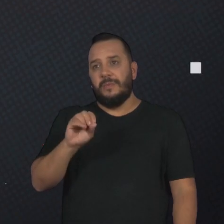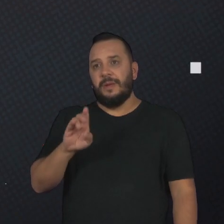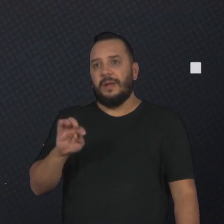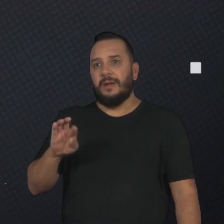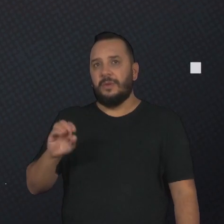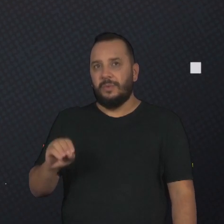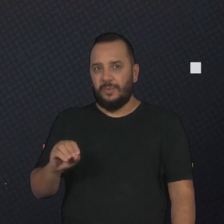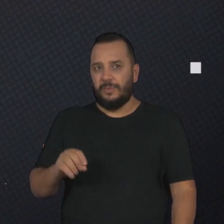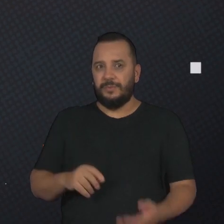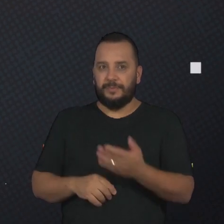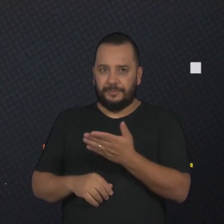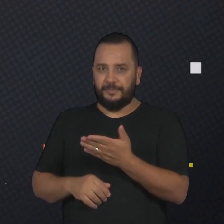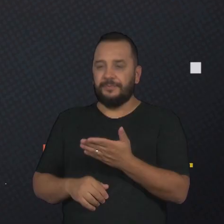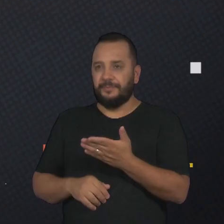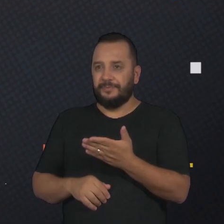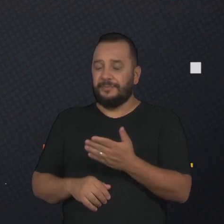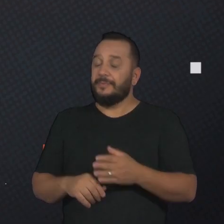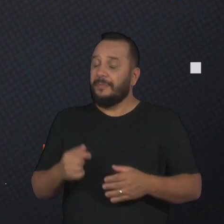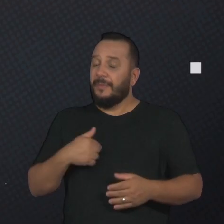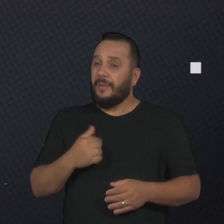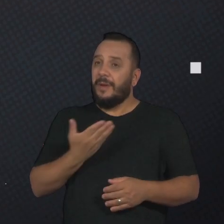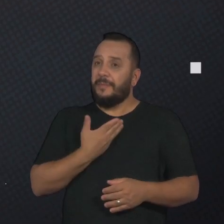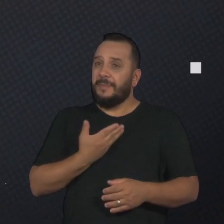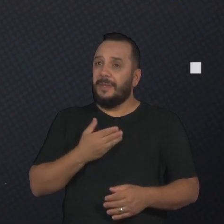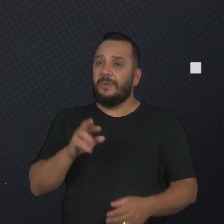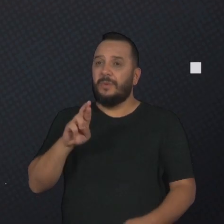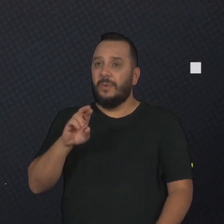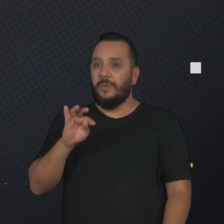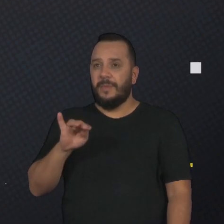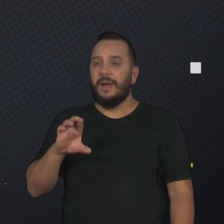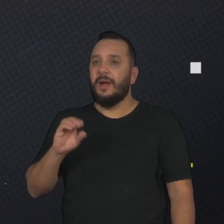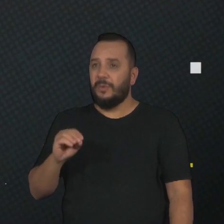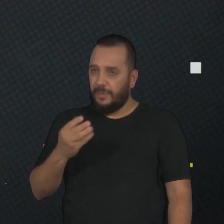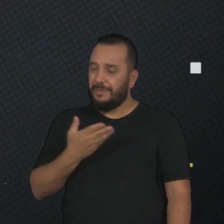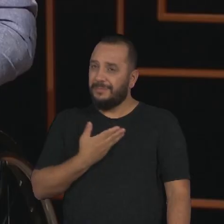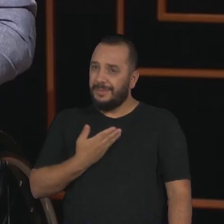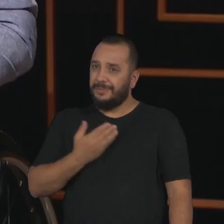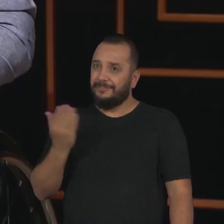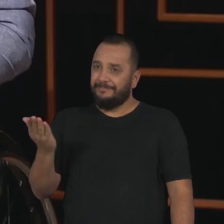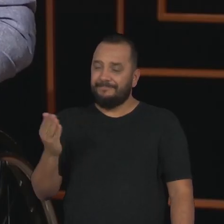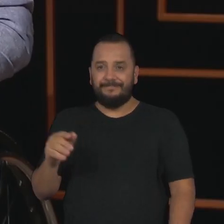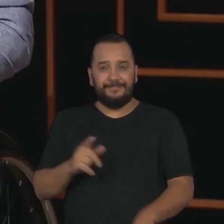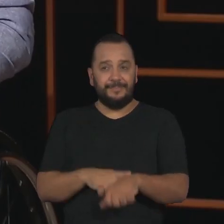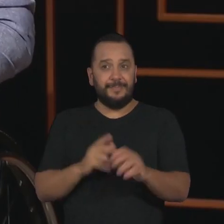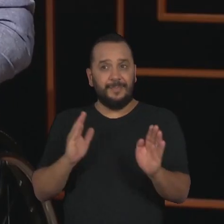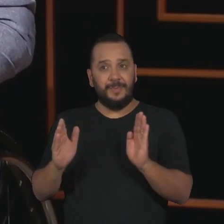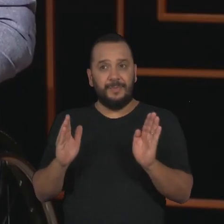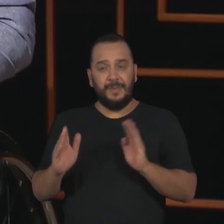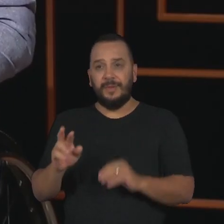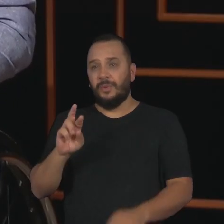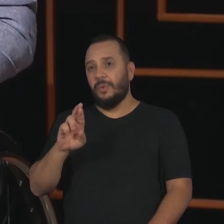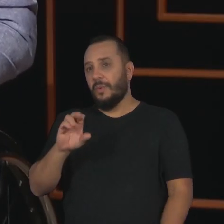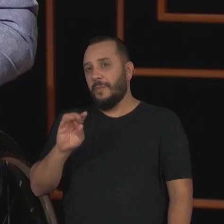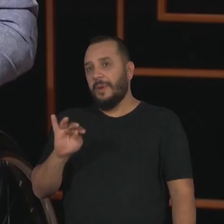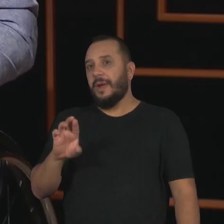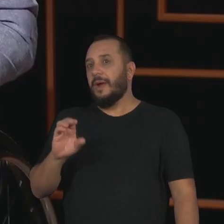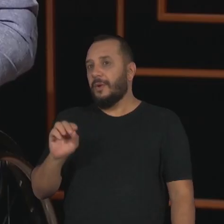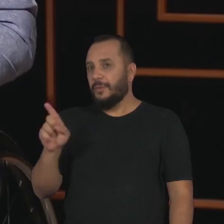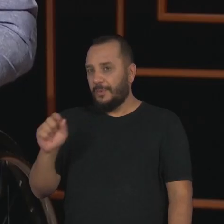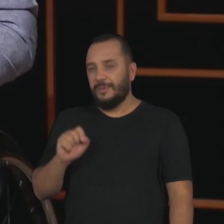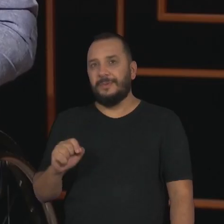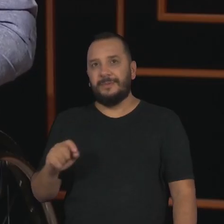Marx. E fico muito amigo do Roberto. E nesse momento o Roberto estava